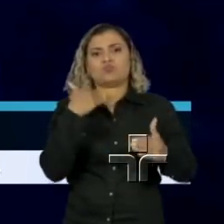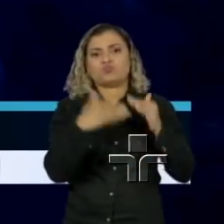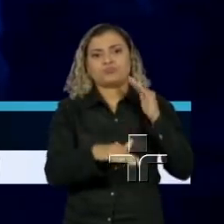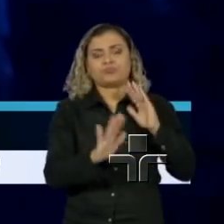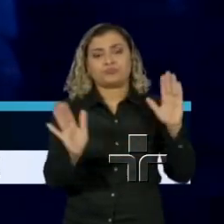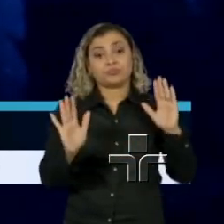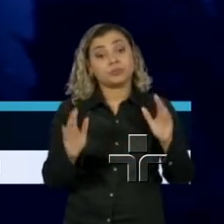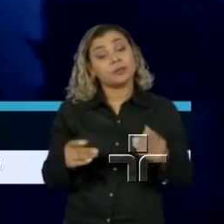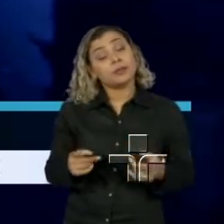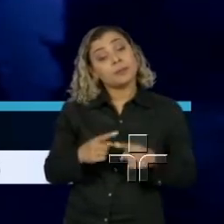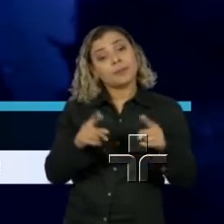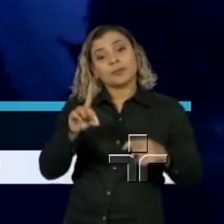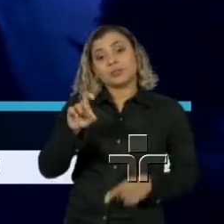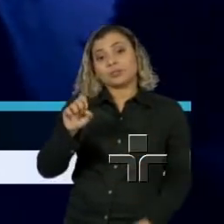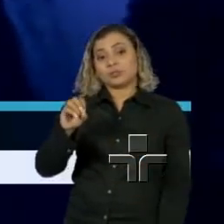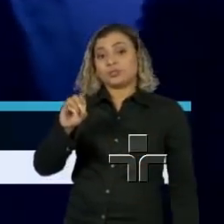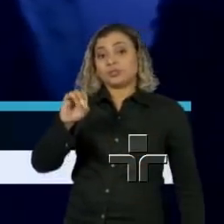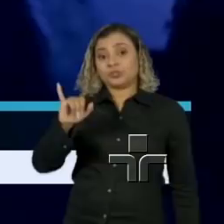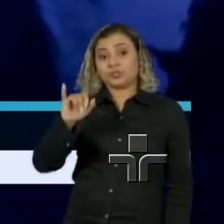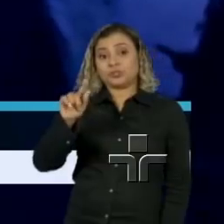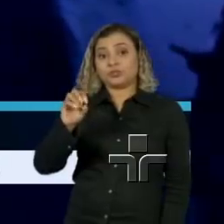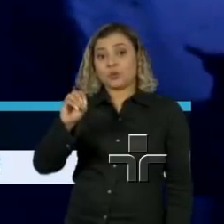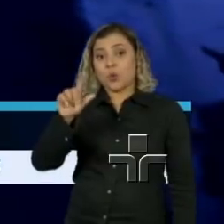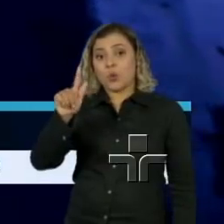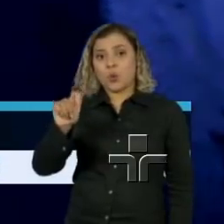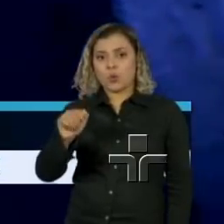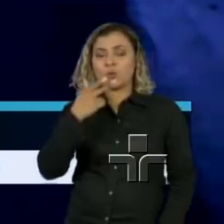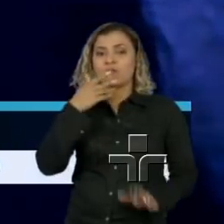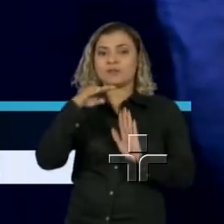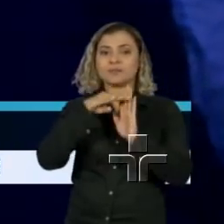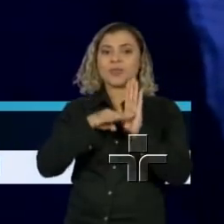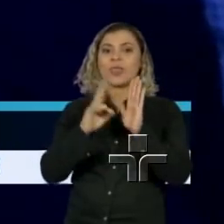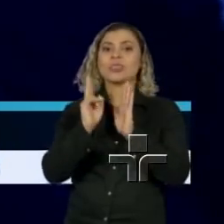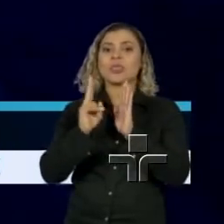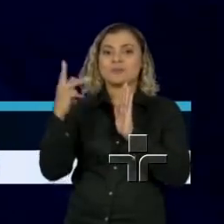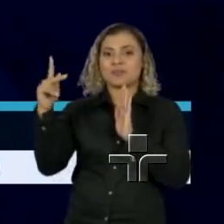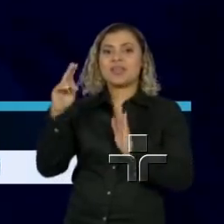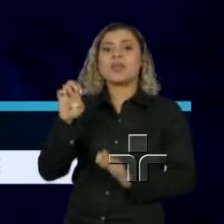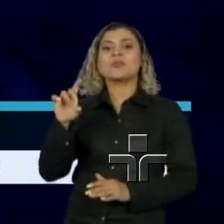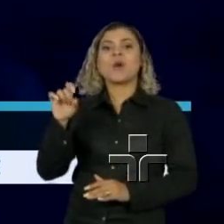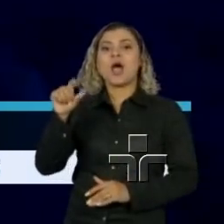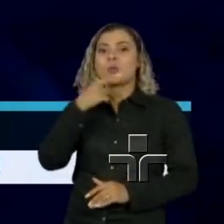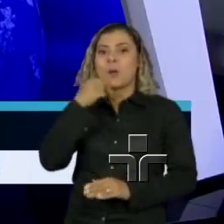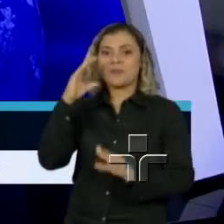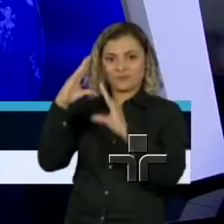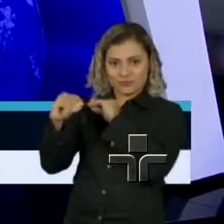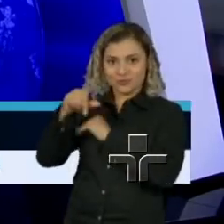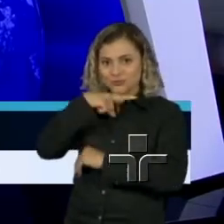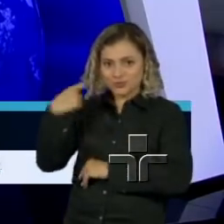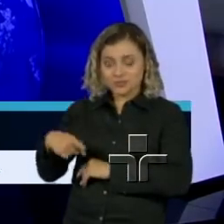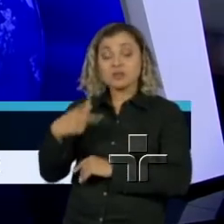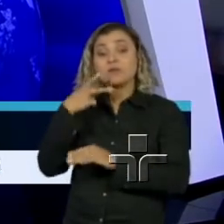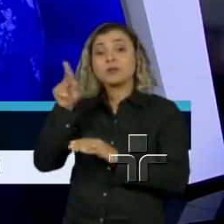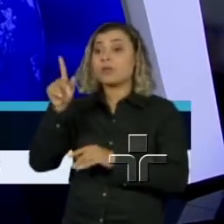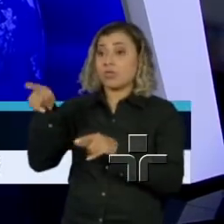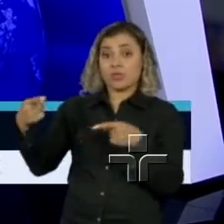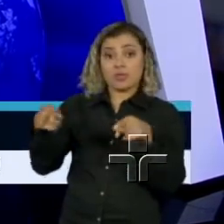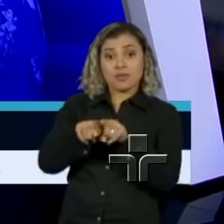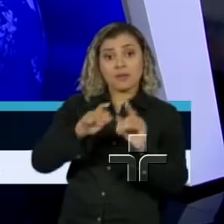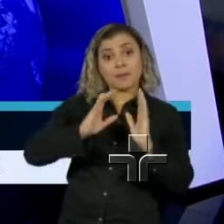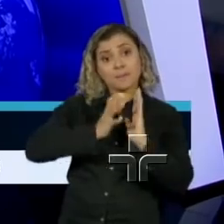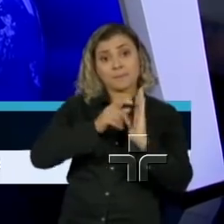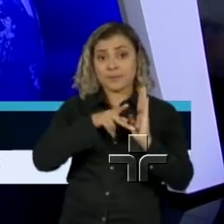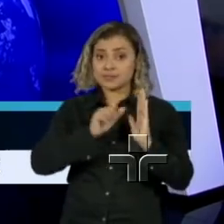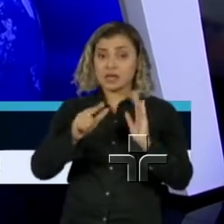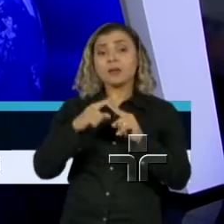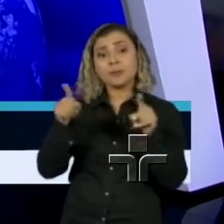O internauta Diogo Moba está sempre aqui com a gente, ele lembra sobre a ficha corrida do Eduardo Fauzi. Do mesmo jeito que comentaram que Fauzi era filiado ao PSL, é